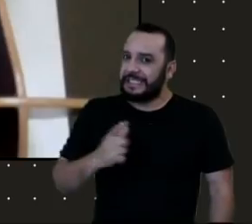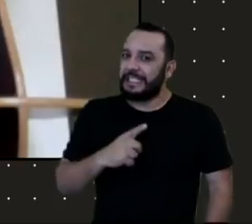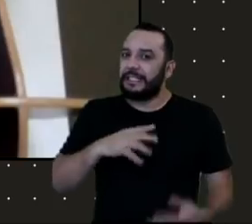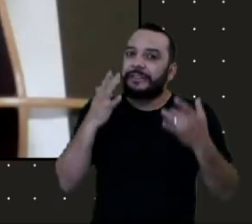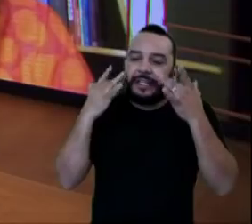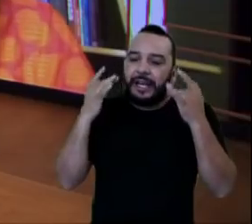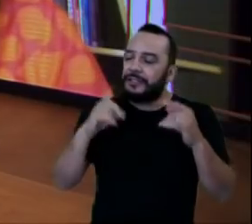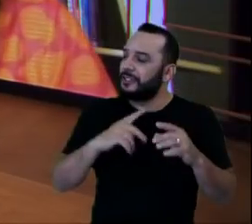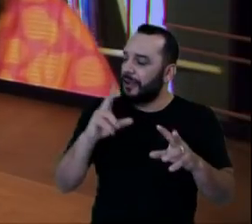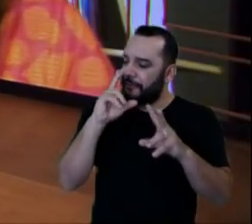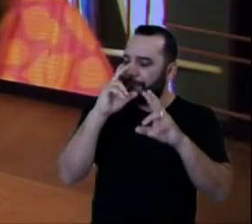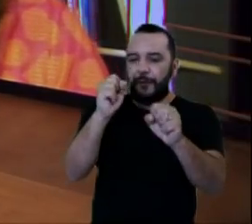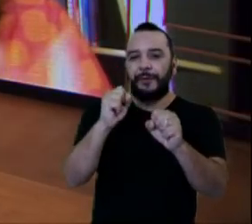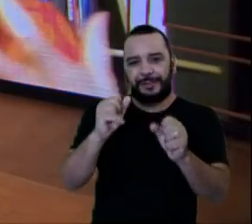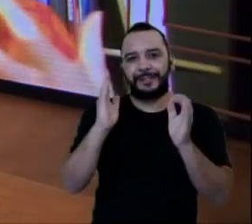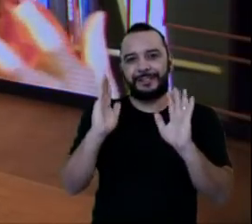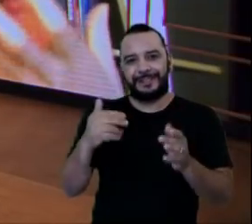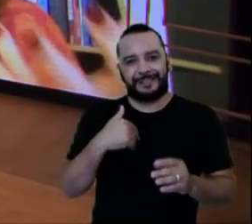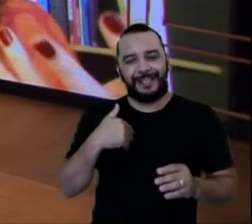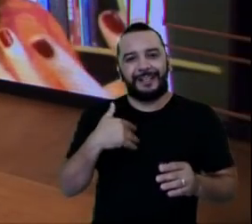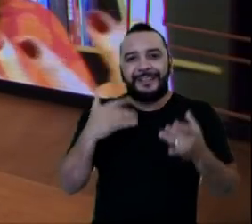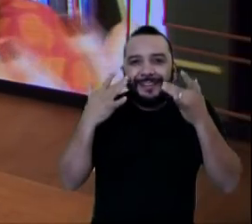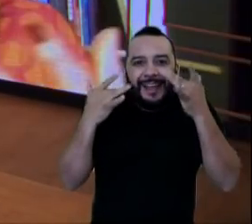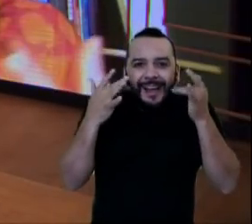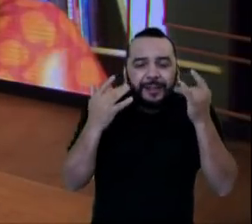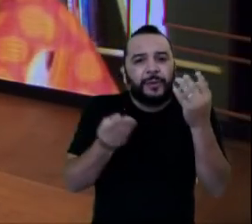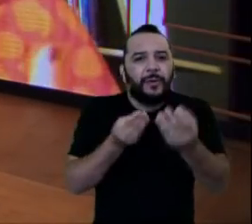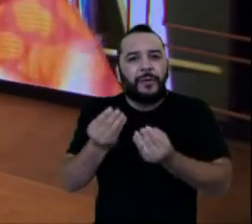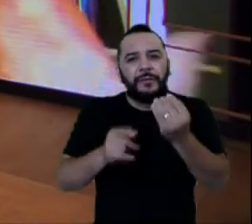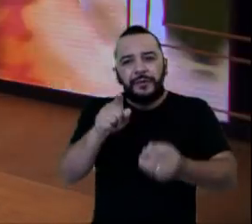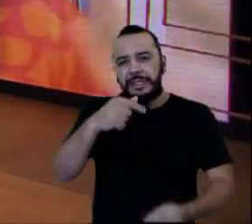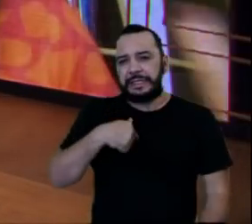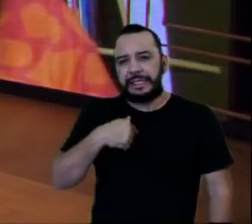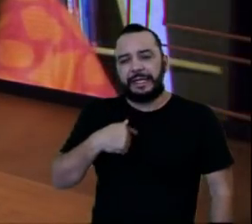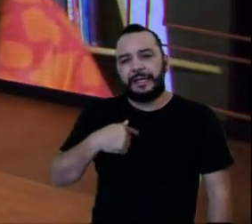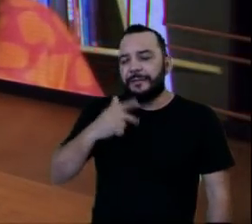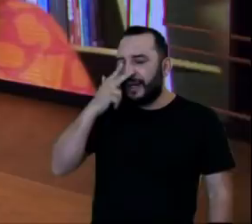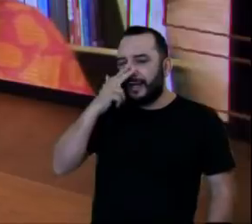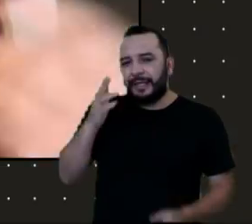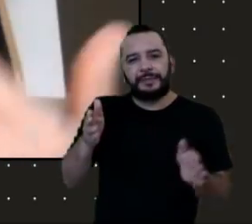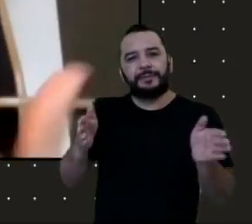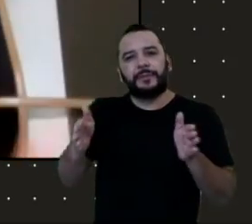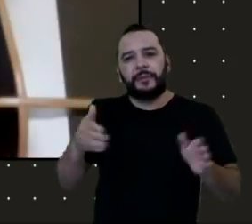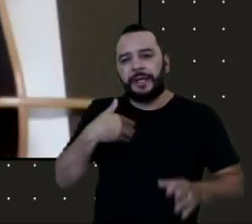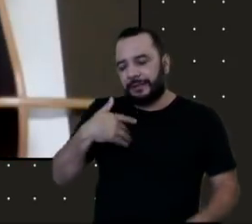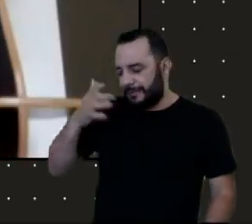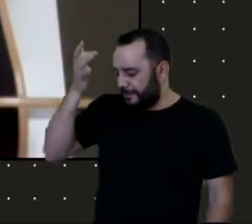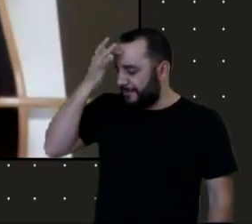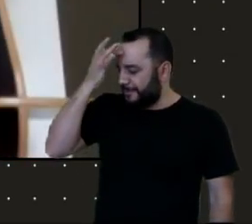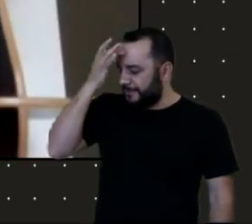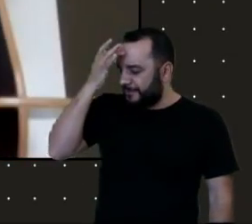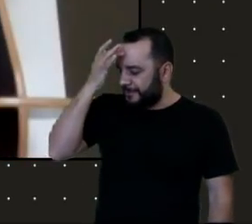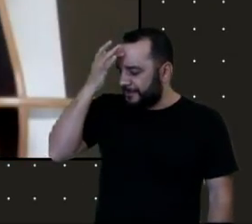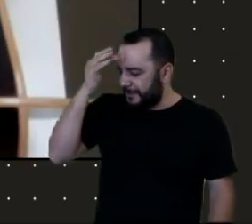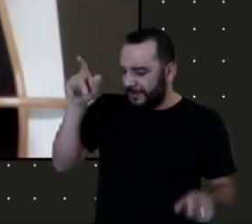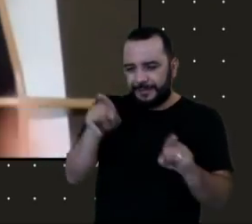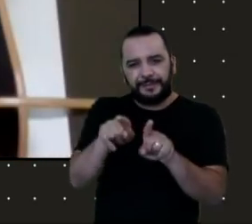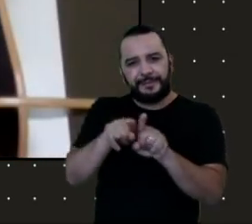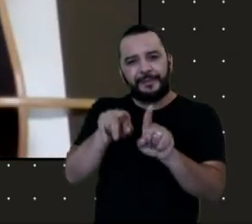fazer. Mas, para quem assistia, não percebia que eram 5 horas de espetáculo. Porque, quando a arte é bem feita, parece